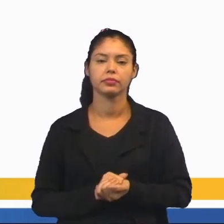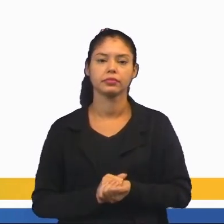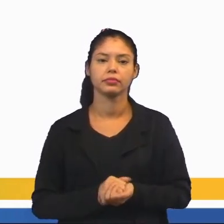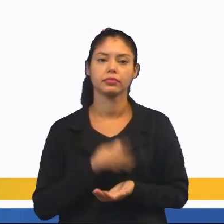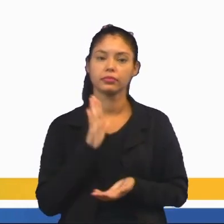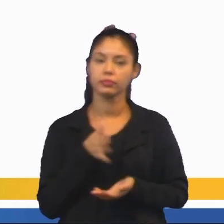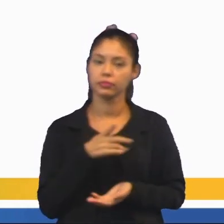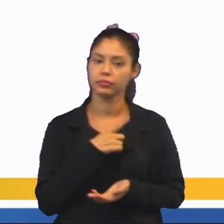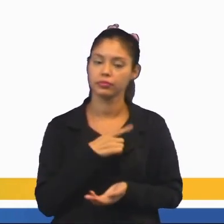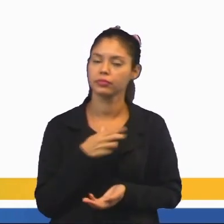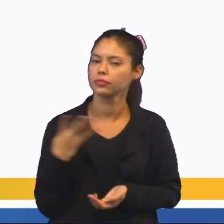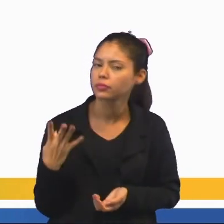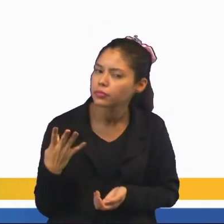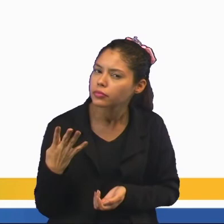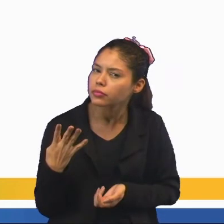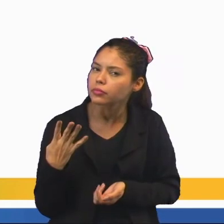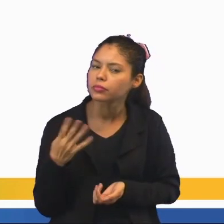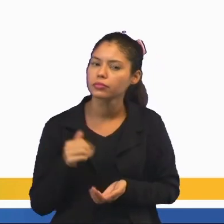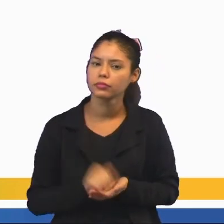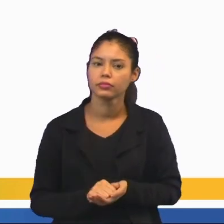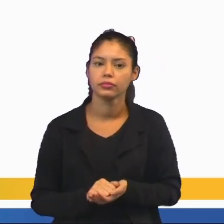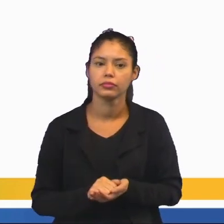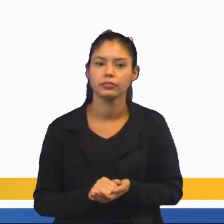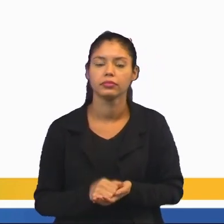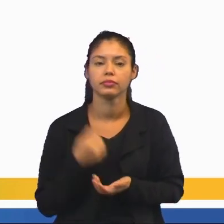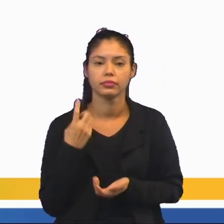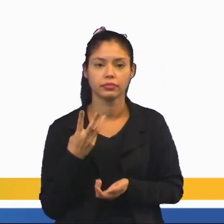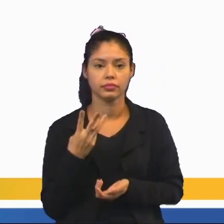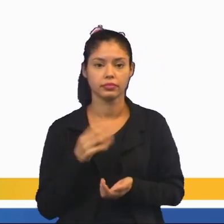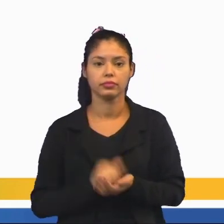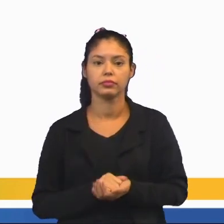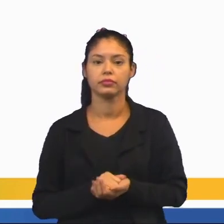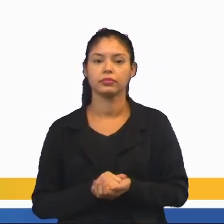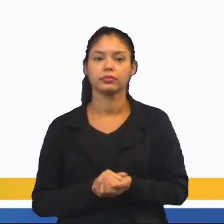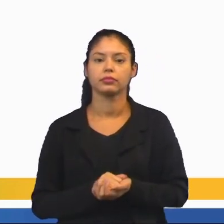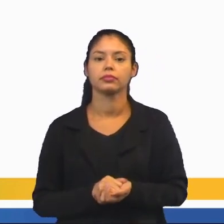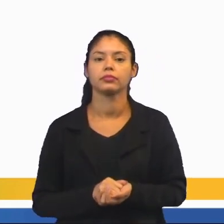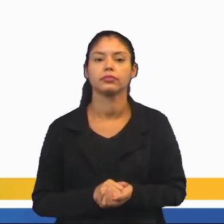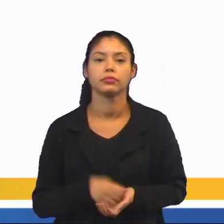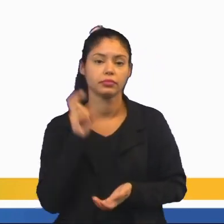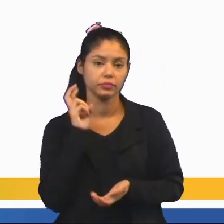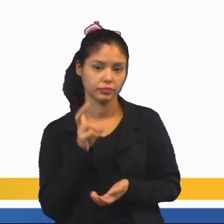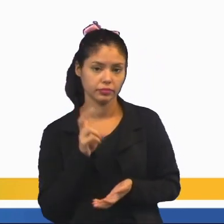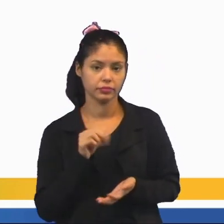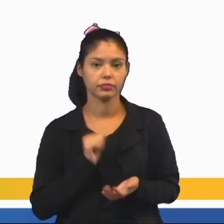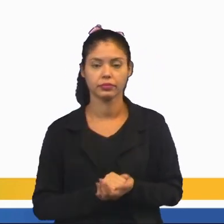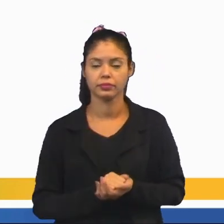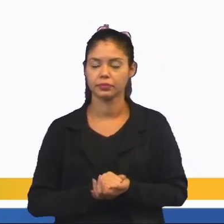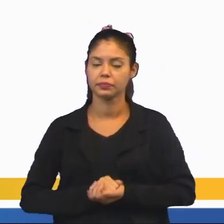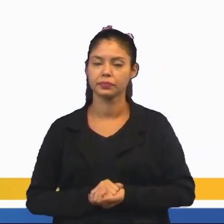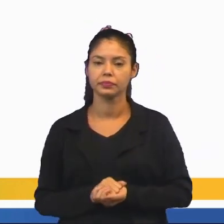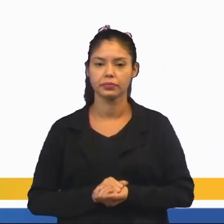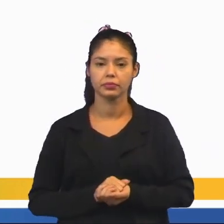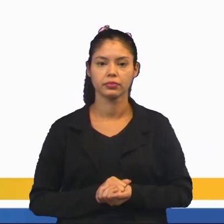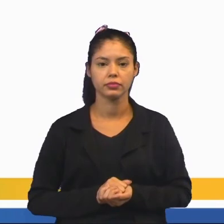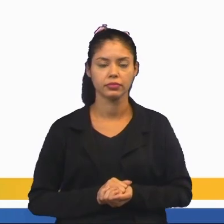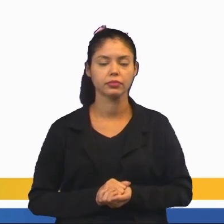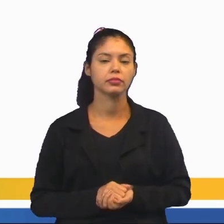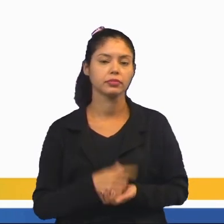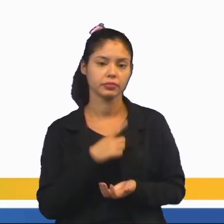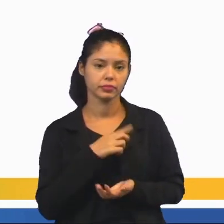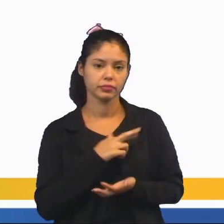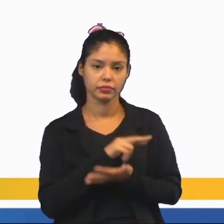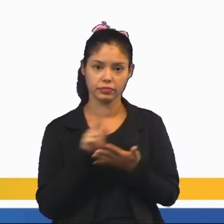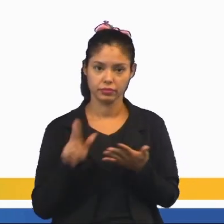Que já dão aí quantas possibilidades? 1, 2, 3, 4, 5, não é isso? Olha só